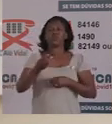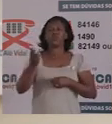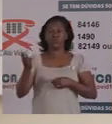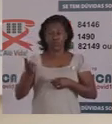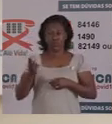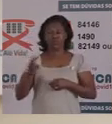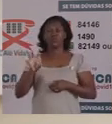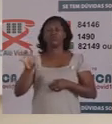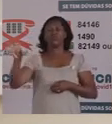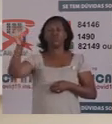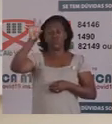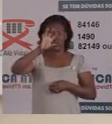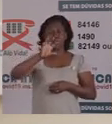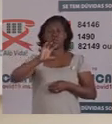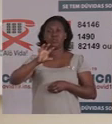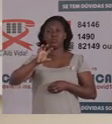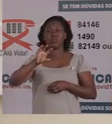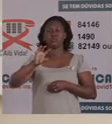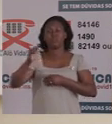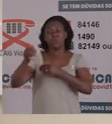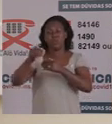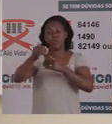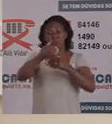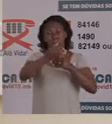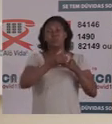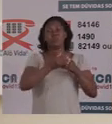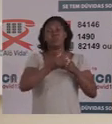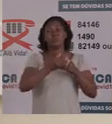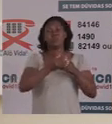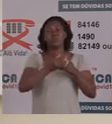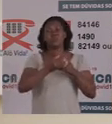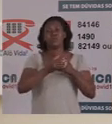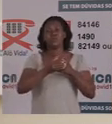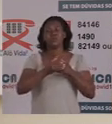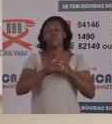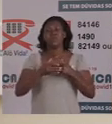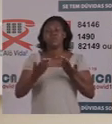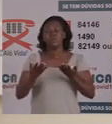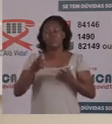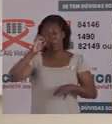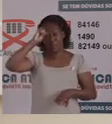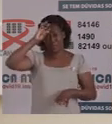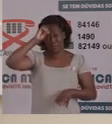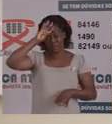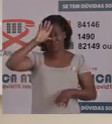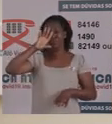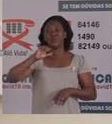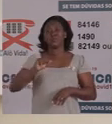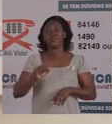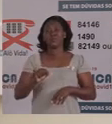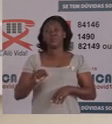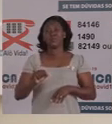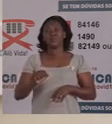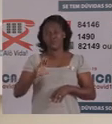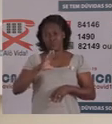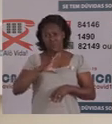epidemiológicas dos outros países ficam muito perto do eixo horizontal. A África do Sul